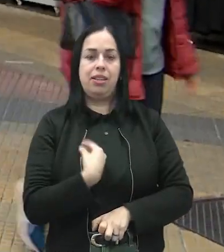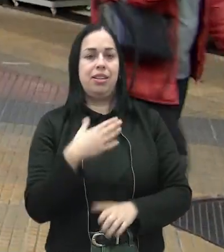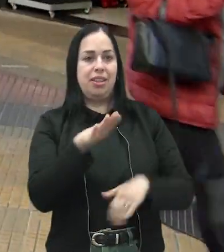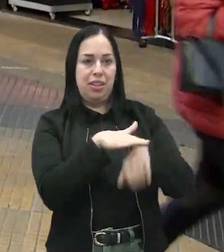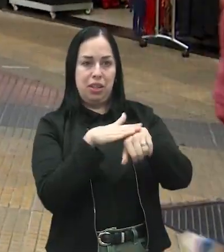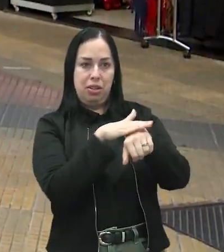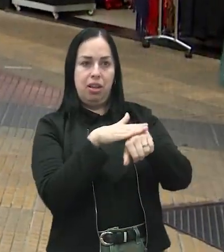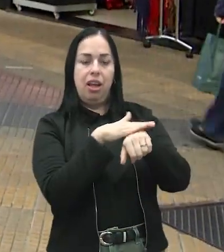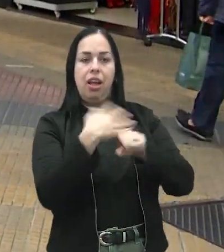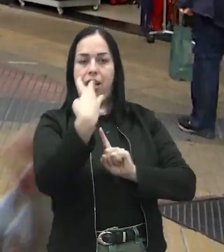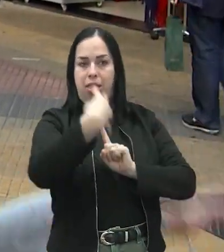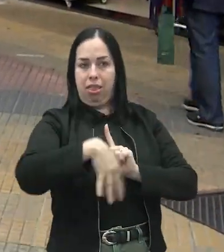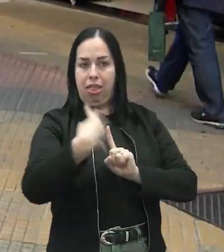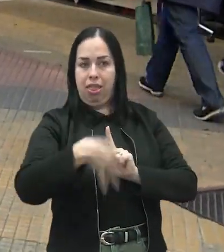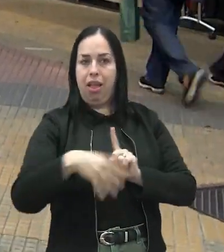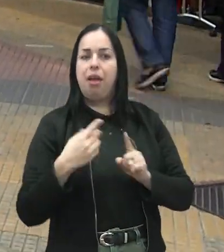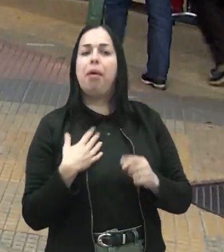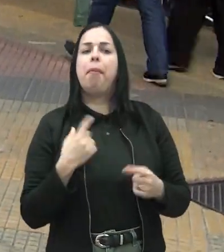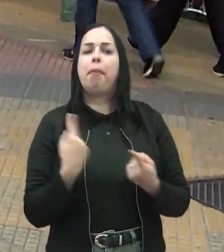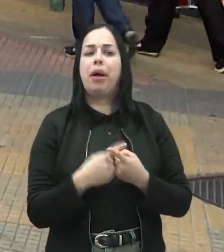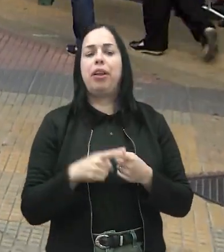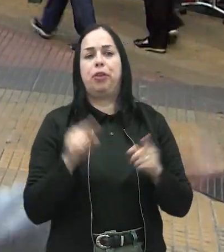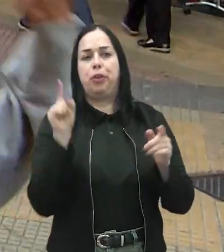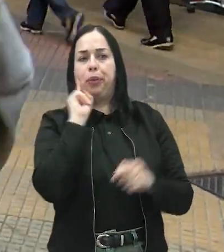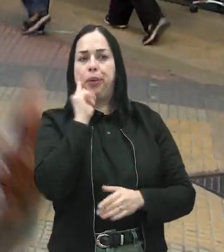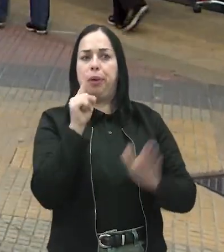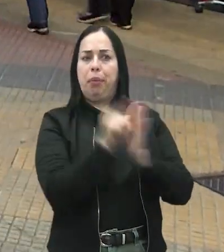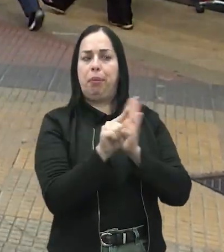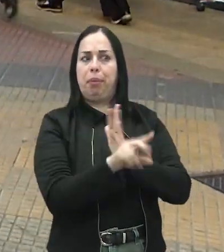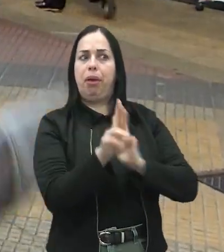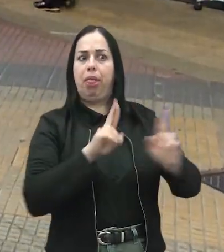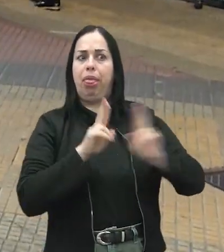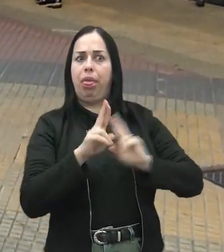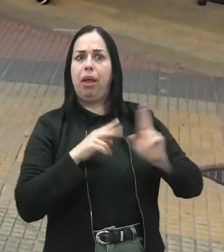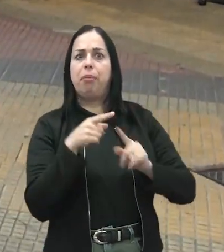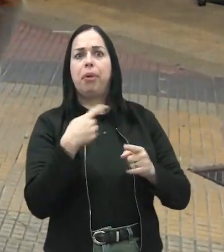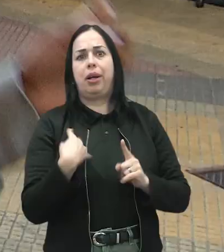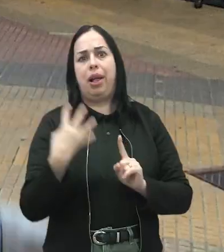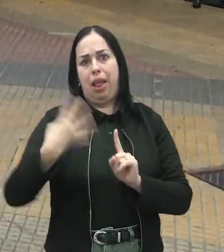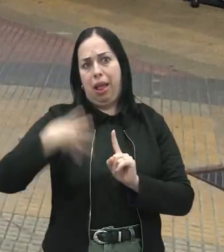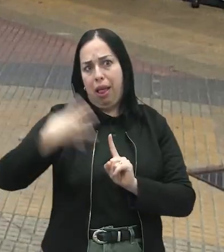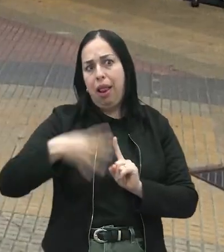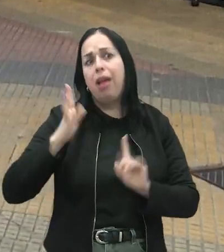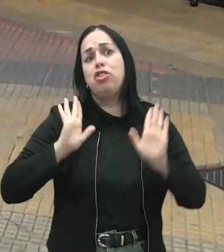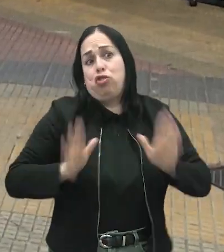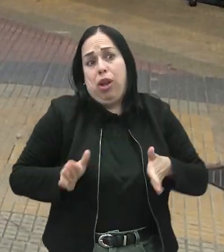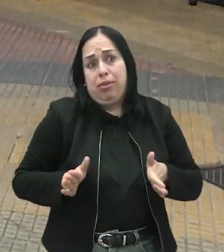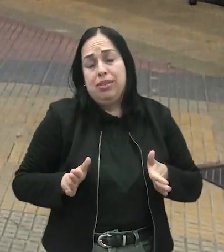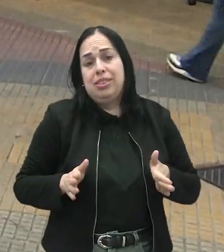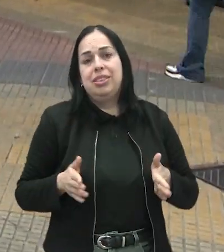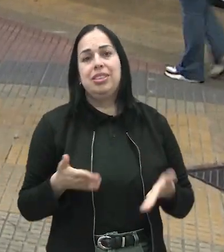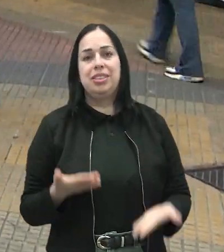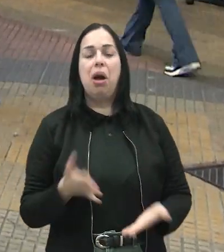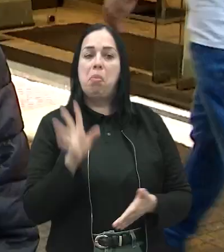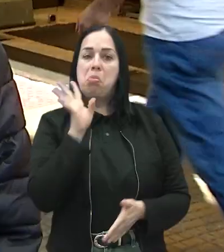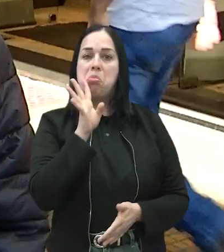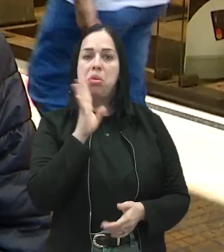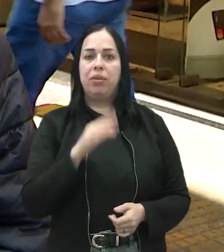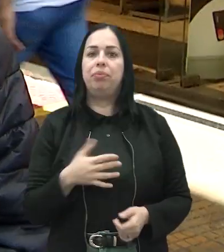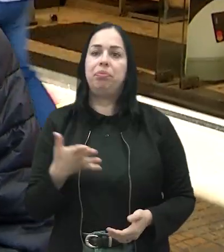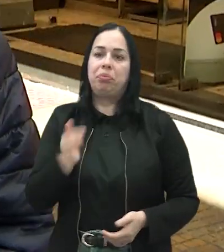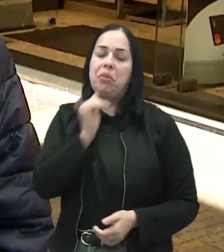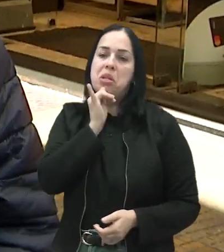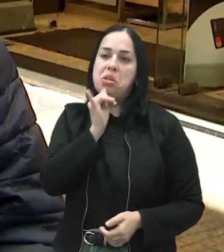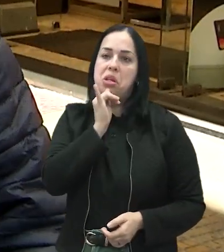vezes ele conhece pouca gente pelas perguntas diárias que a gente faz, para ver o que ele responderia sobre mim, porque ele já conhece meu jeito diário. E aí eu acho bem legal. Por